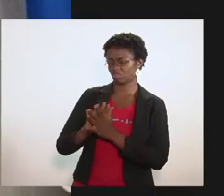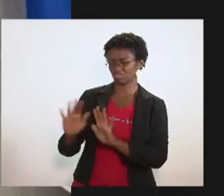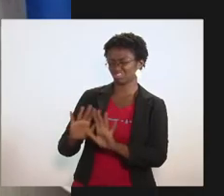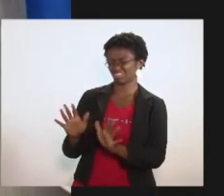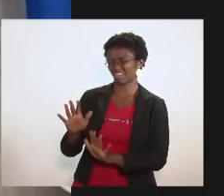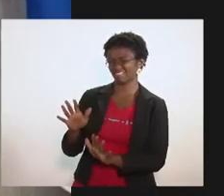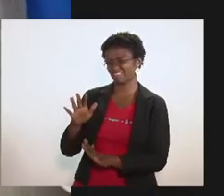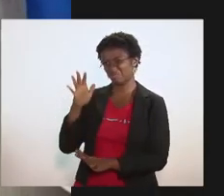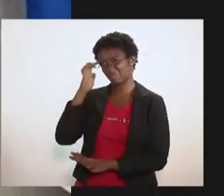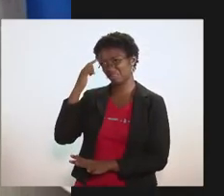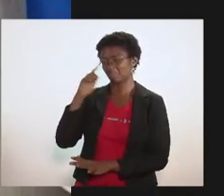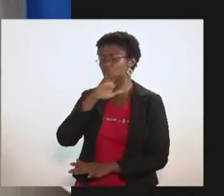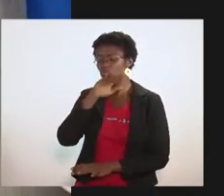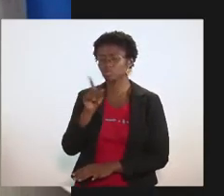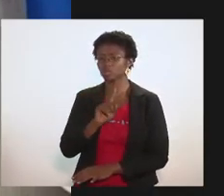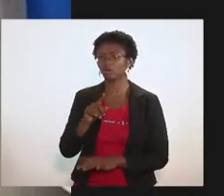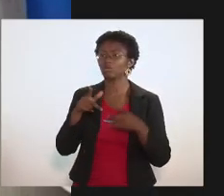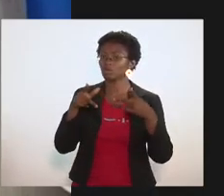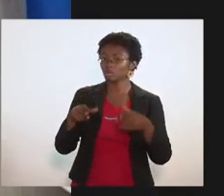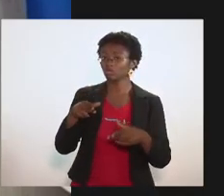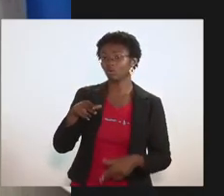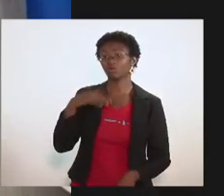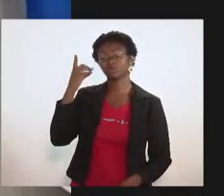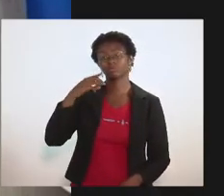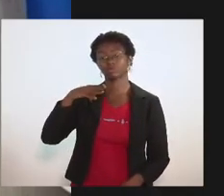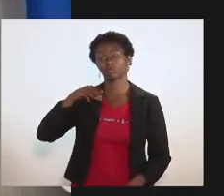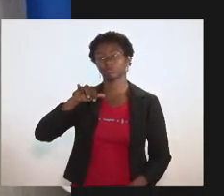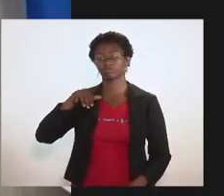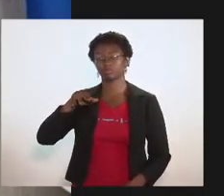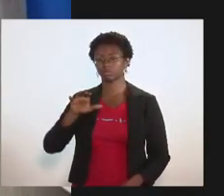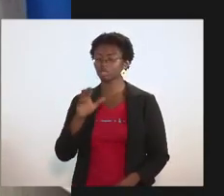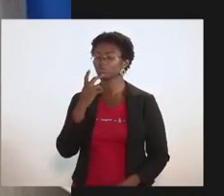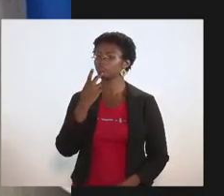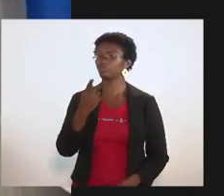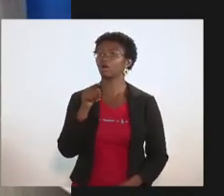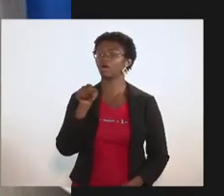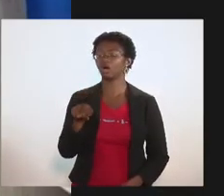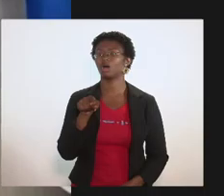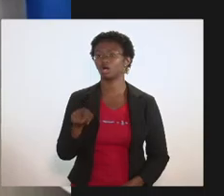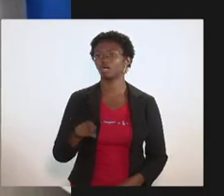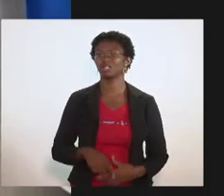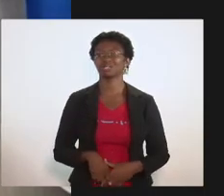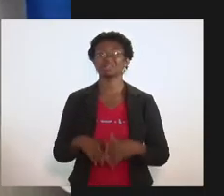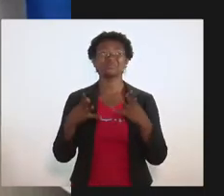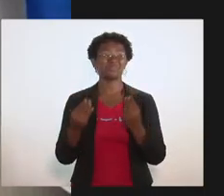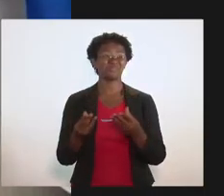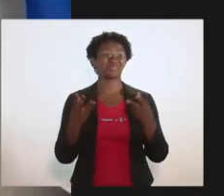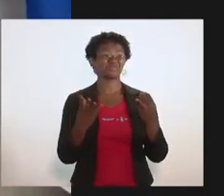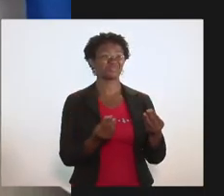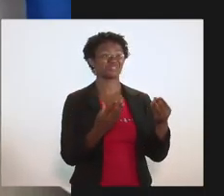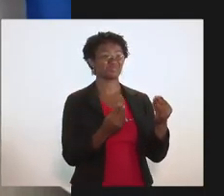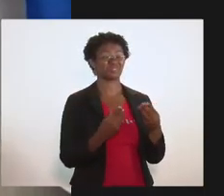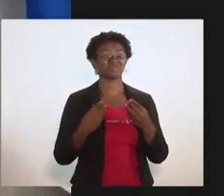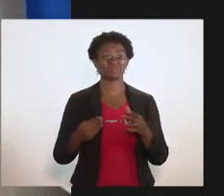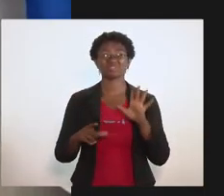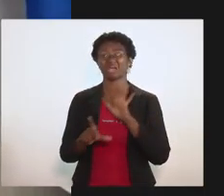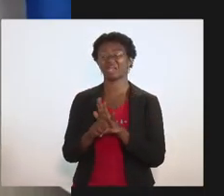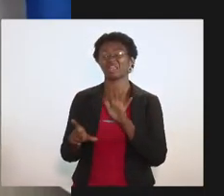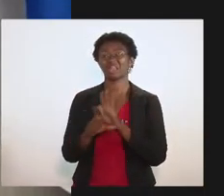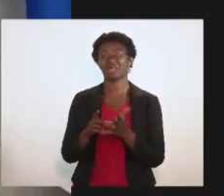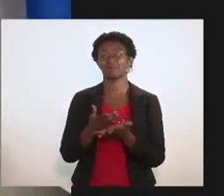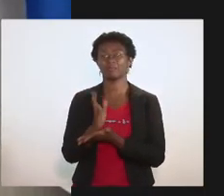deputado Luiz Paulo, no seguinte sentido, são duas ponderações apenas. A primeira delas é o receio, sempre a atenção nossa